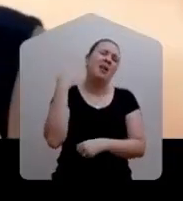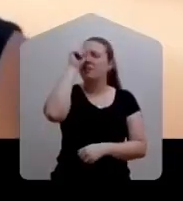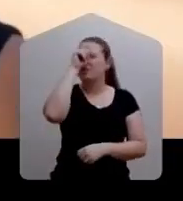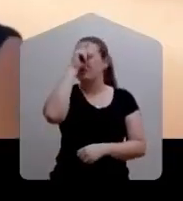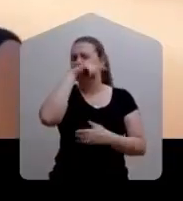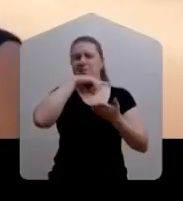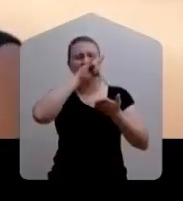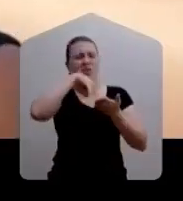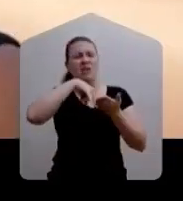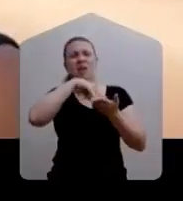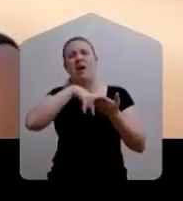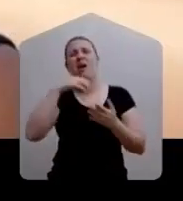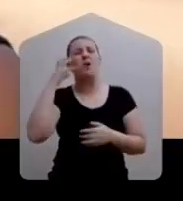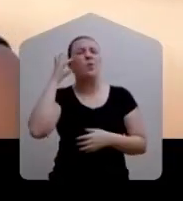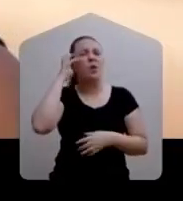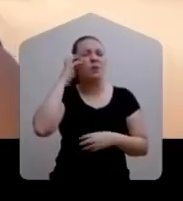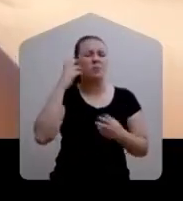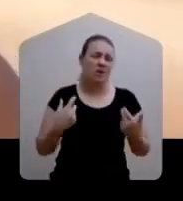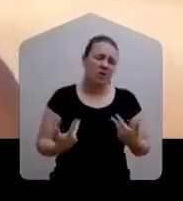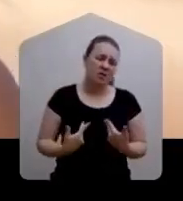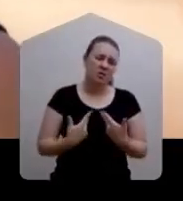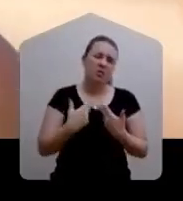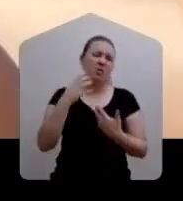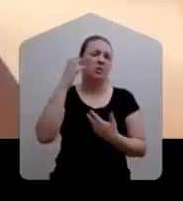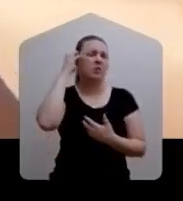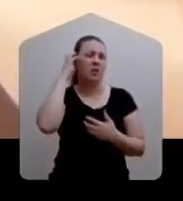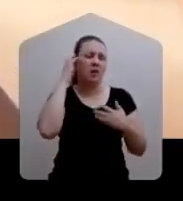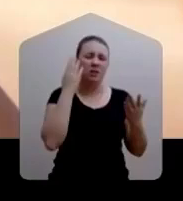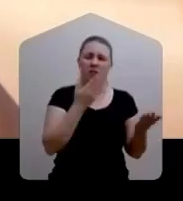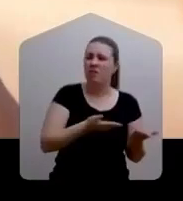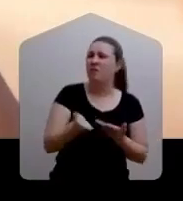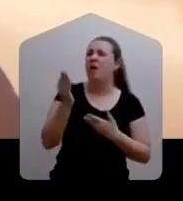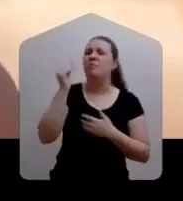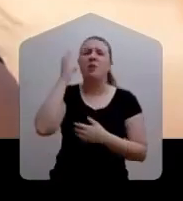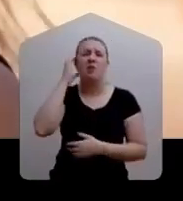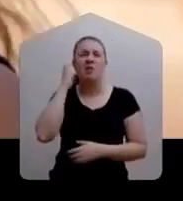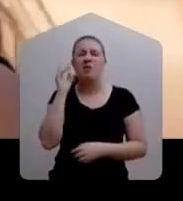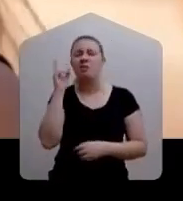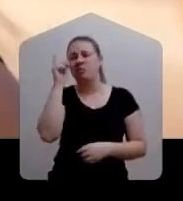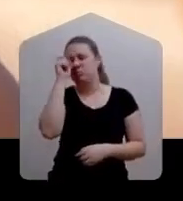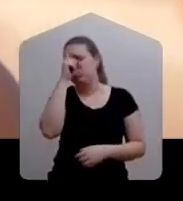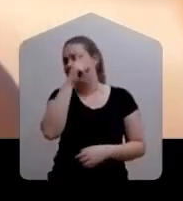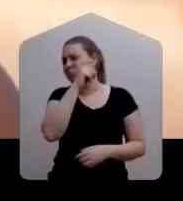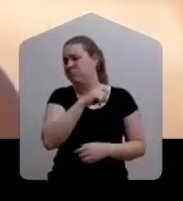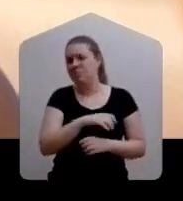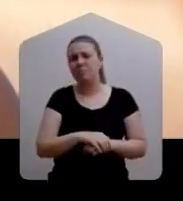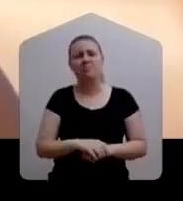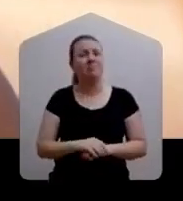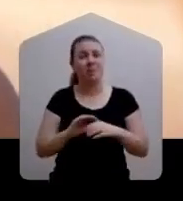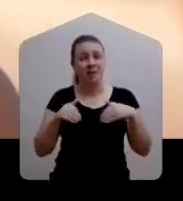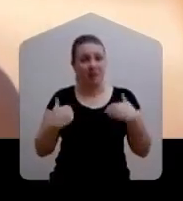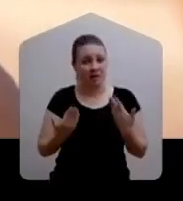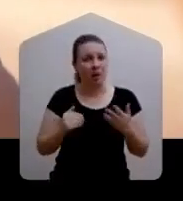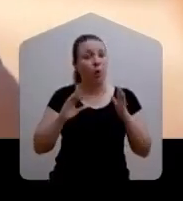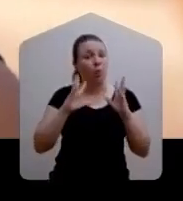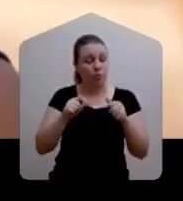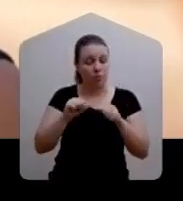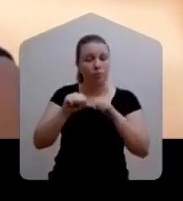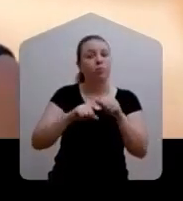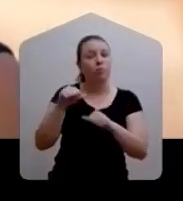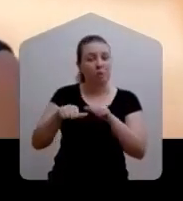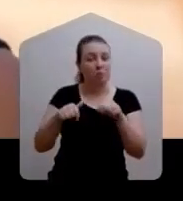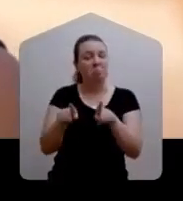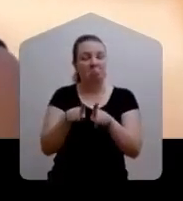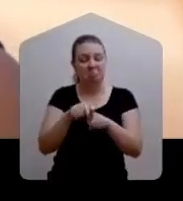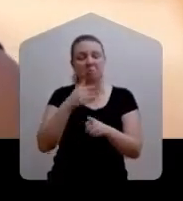né? Exame em Cuiabá, cirurgia em Cuiabá. Translado daqui para lá era muito complicado, né? Então tudo isso tem